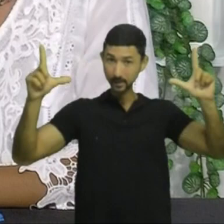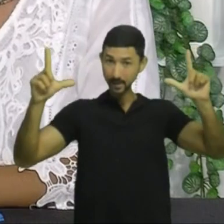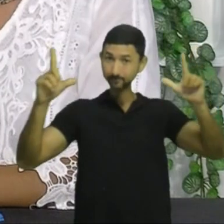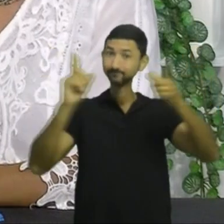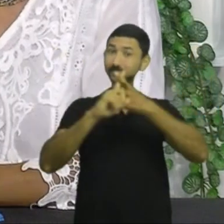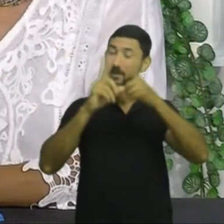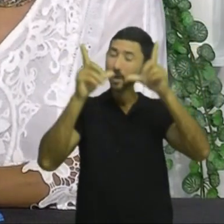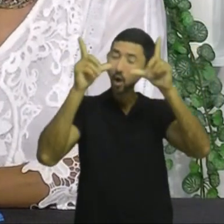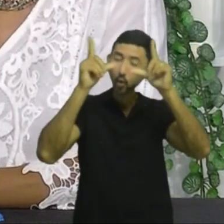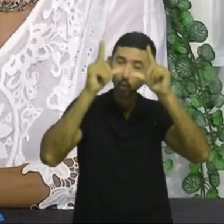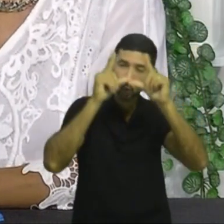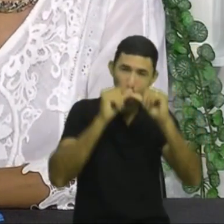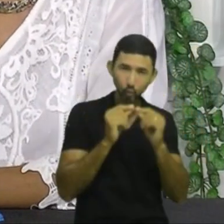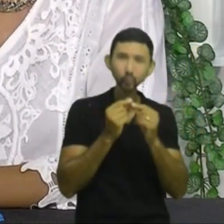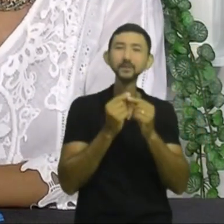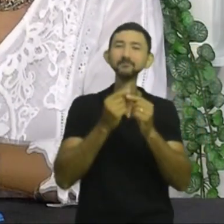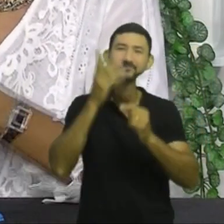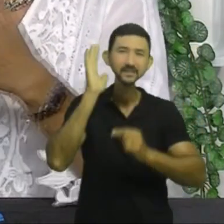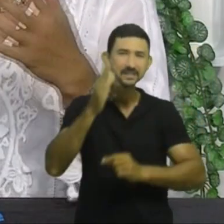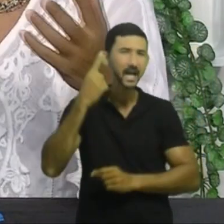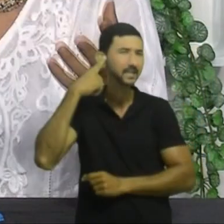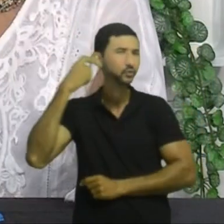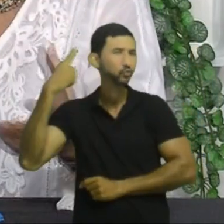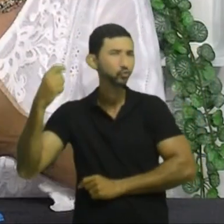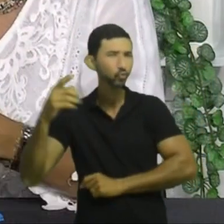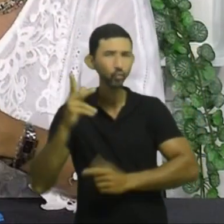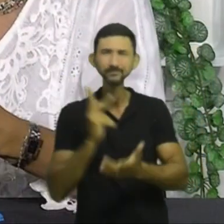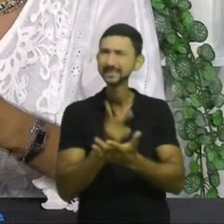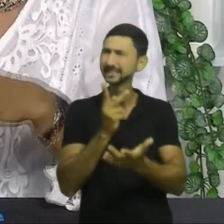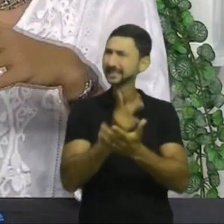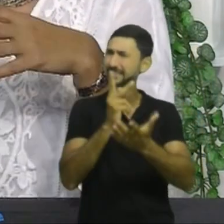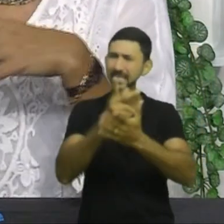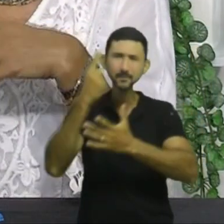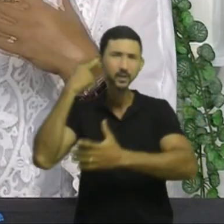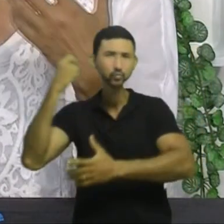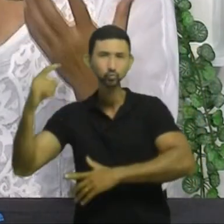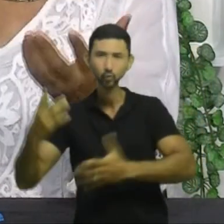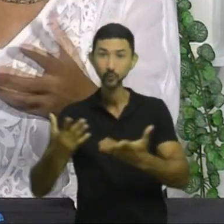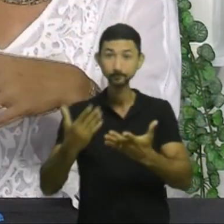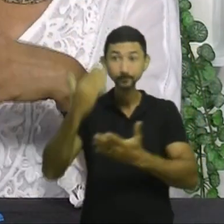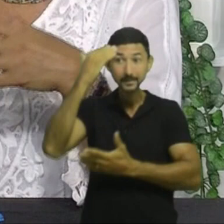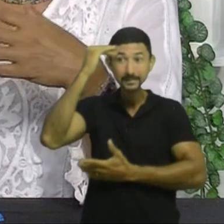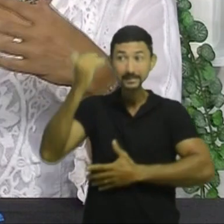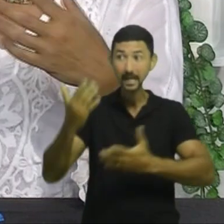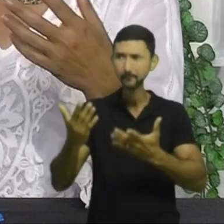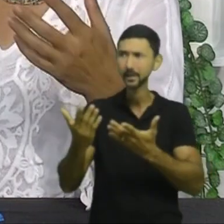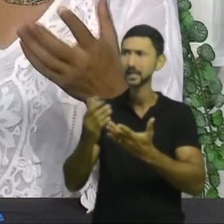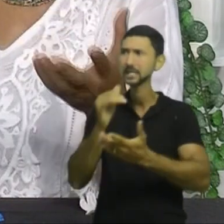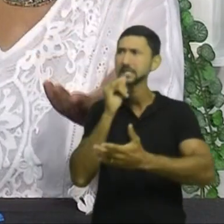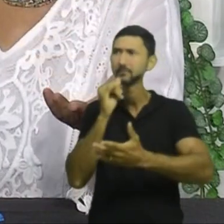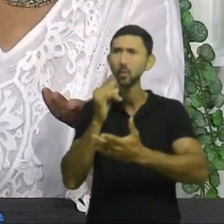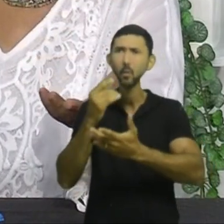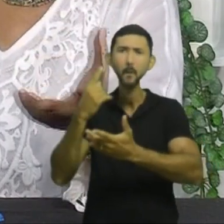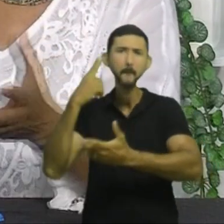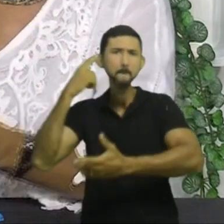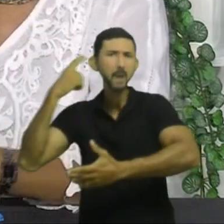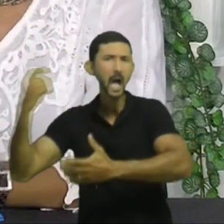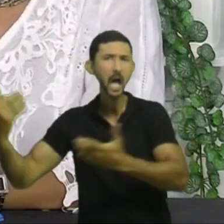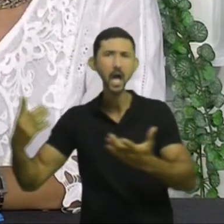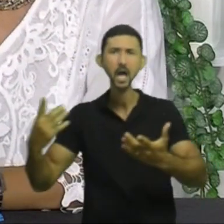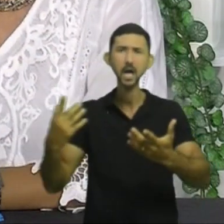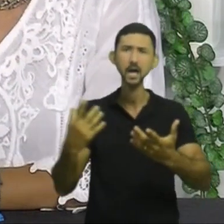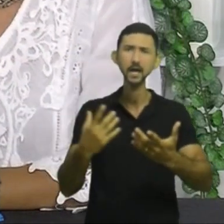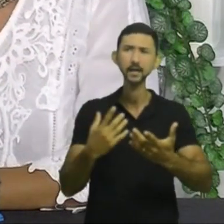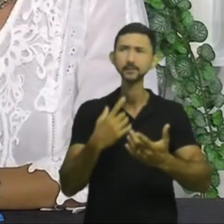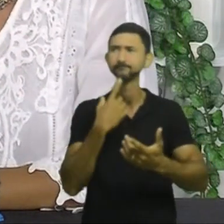dormir, nós já temos sons o tempo todo conosco. Agora, saber que eles não são barulhos,